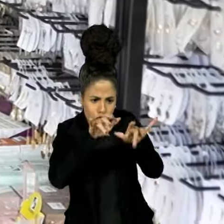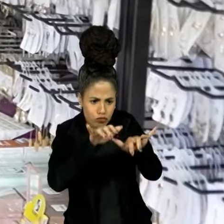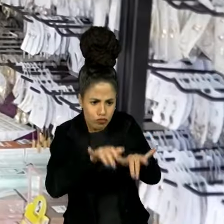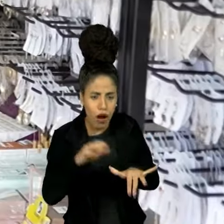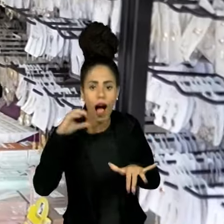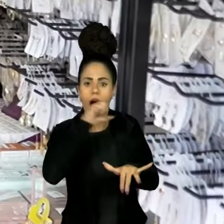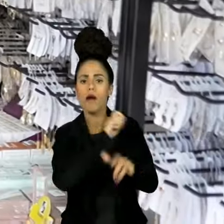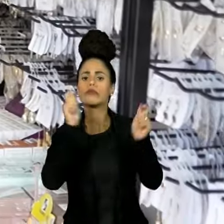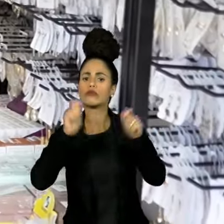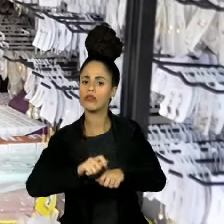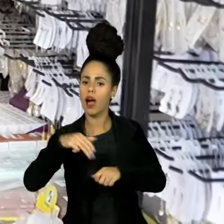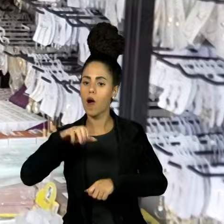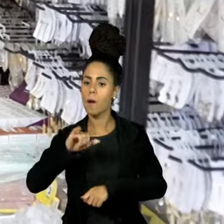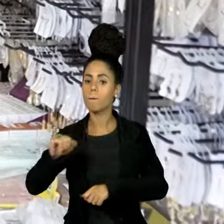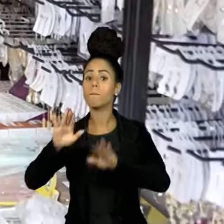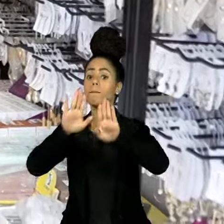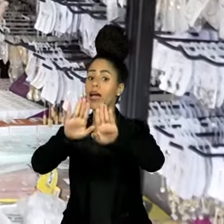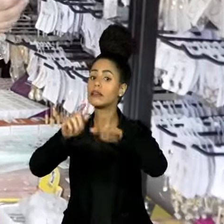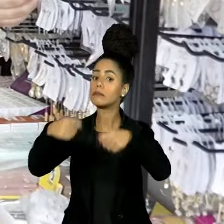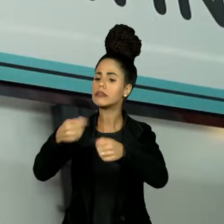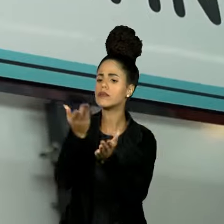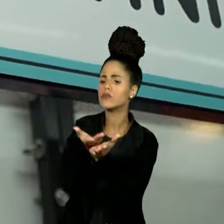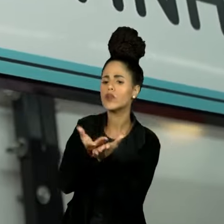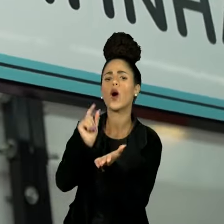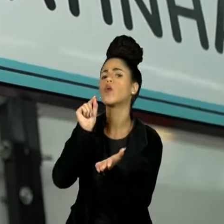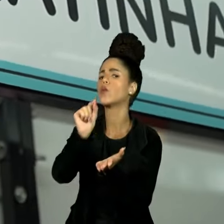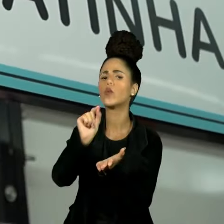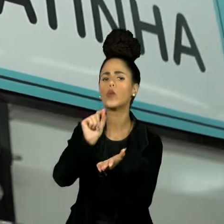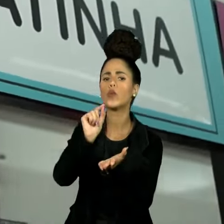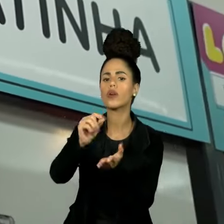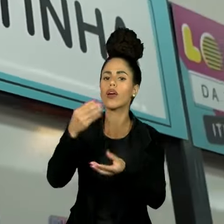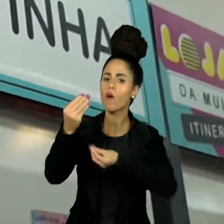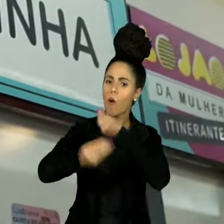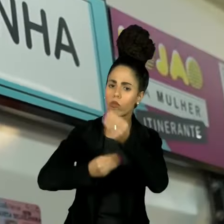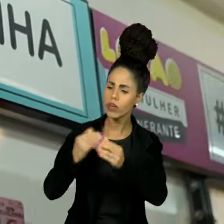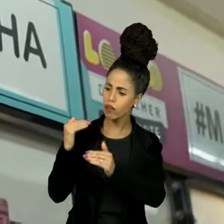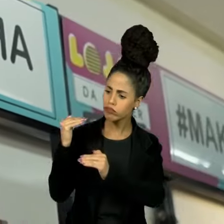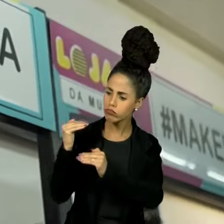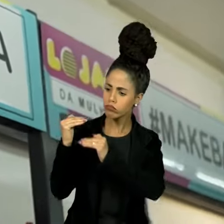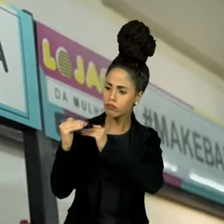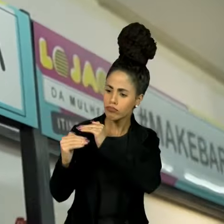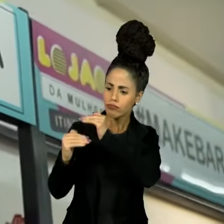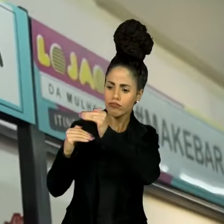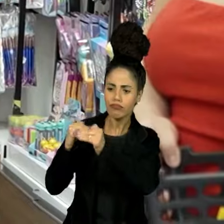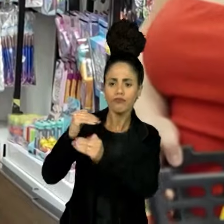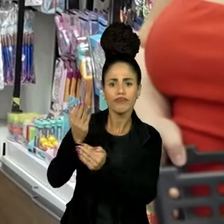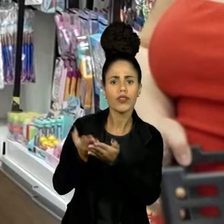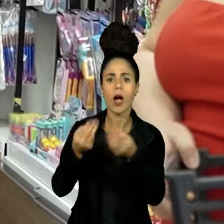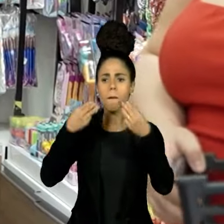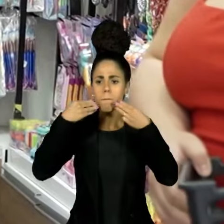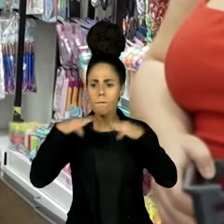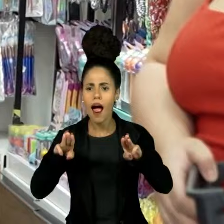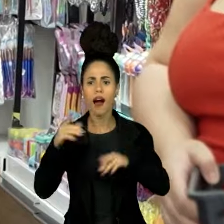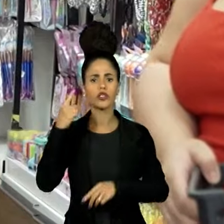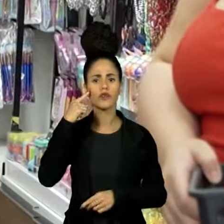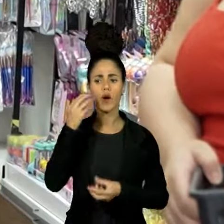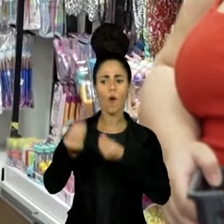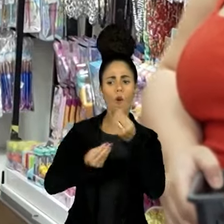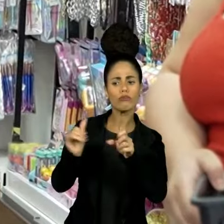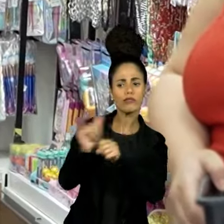rapidinho. O que você tem que estudar mais depois é a evolução da empresa. Você tem que começar a estudar marketing, você tem que estudar